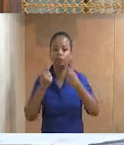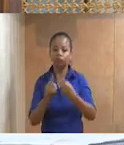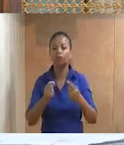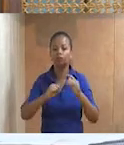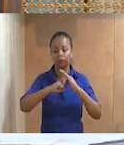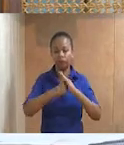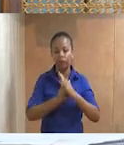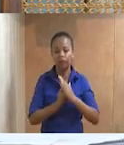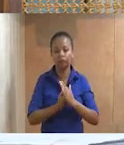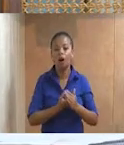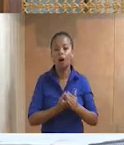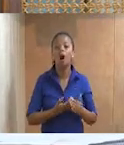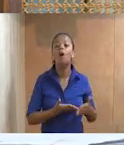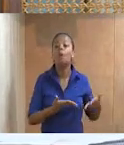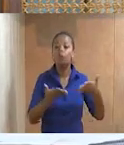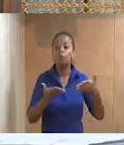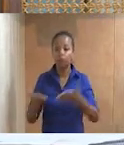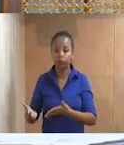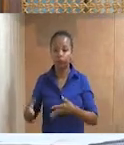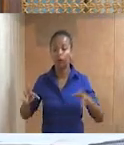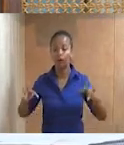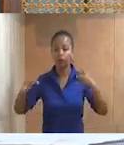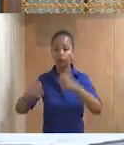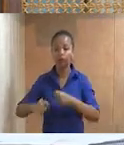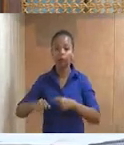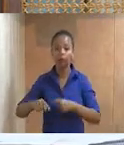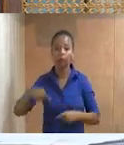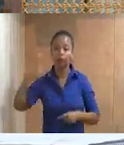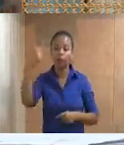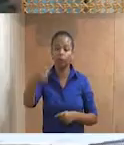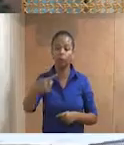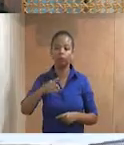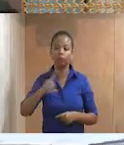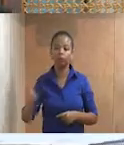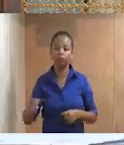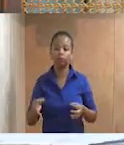sessão está encerrada. Convido a todos para a próxima sessão no dia da Arte Mental. Muito obrigado.